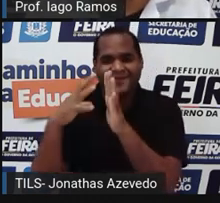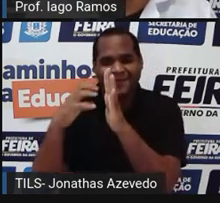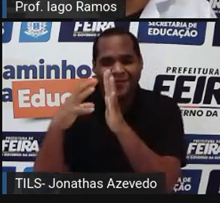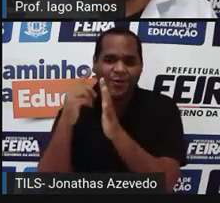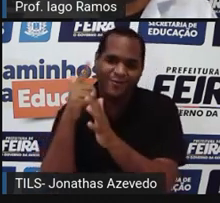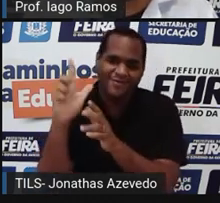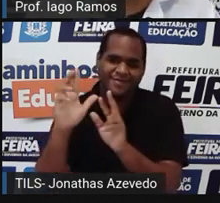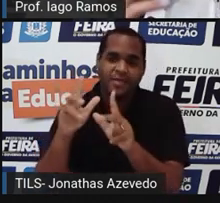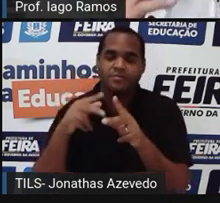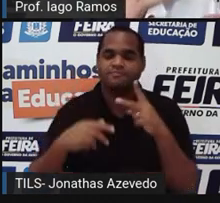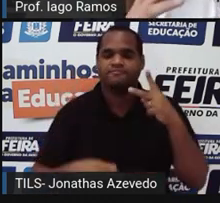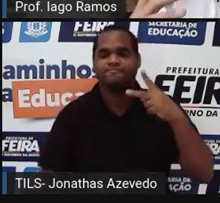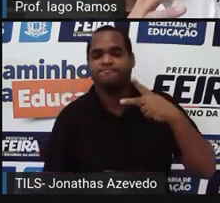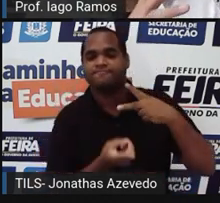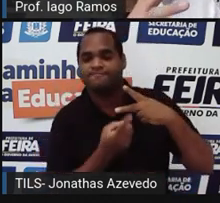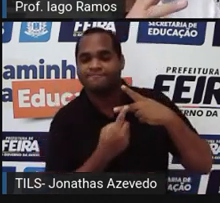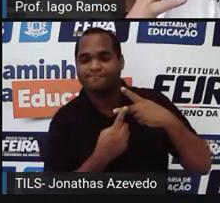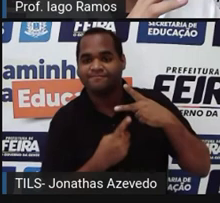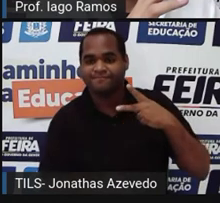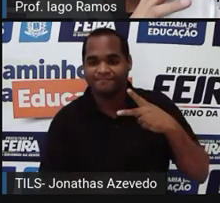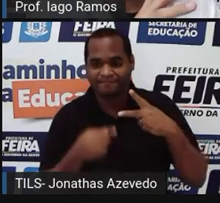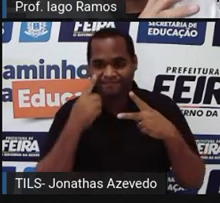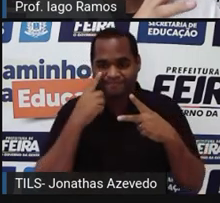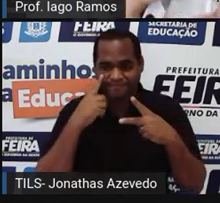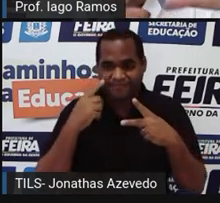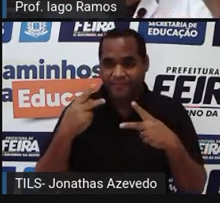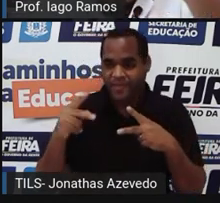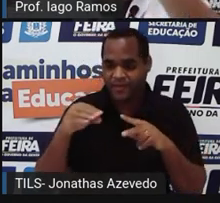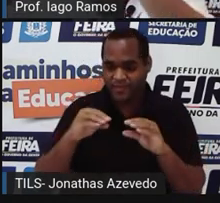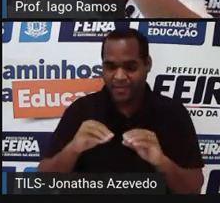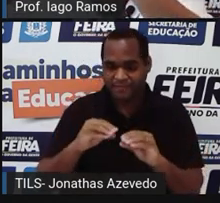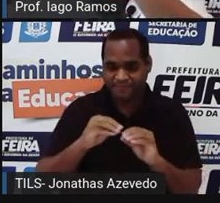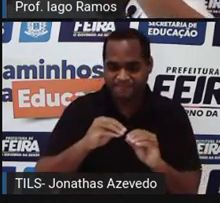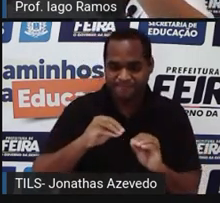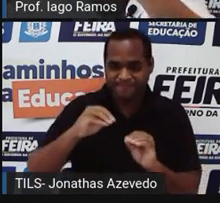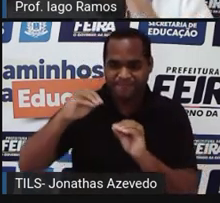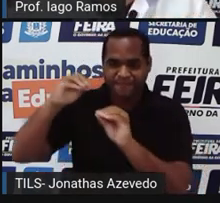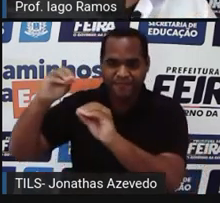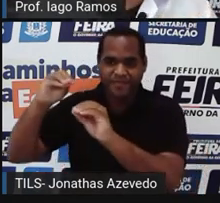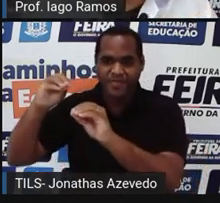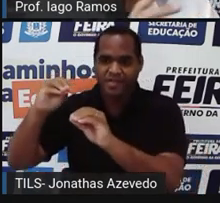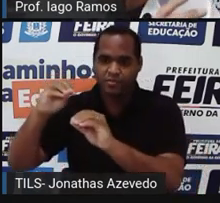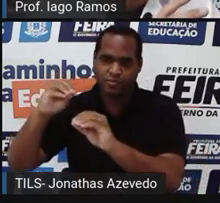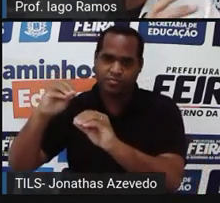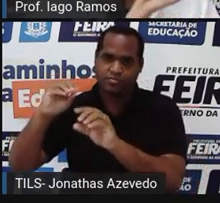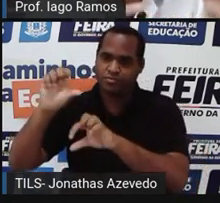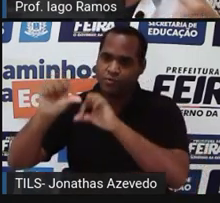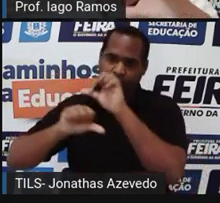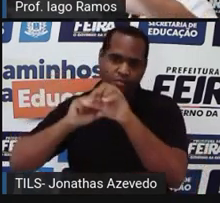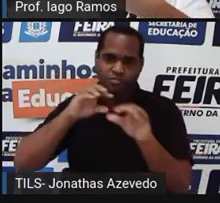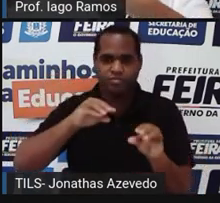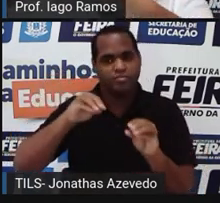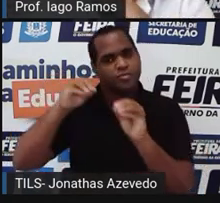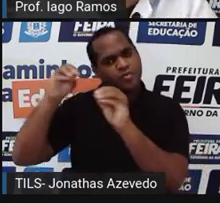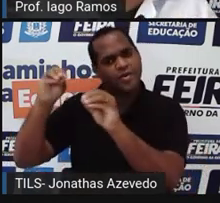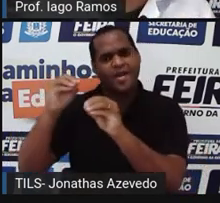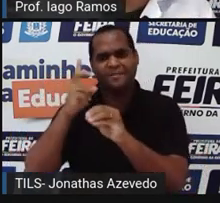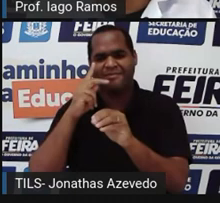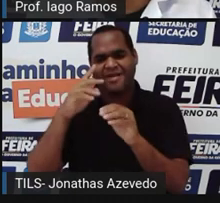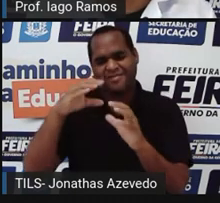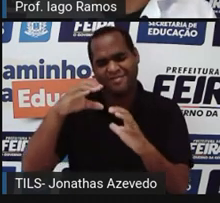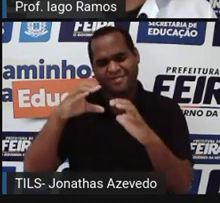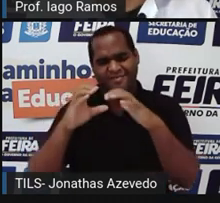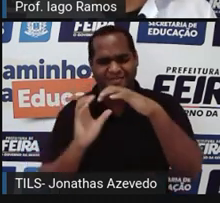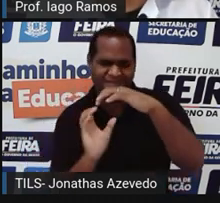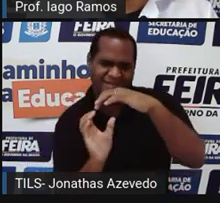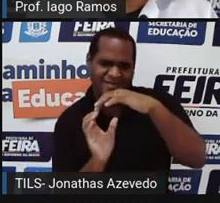Já o segundo caso, eu peguei a figura que estava aqui mais embaixo e arrastei ela mais para cima, né? No sentido ali meio